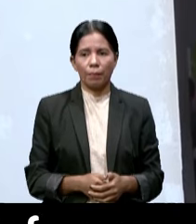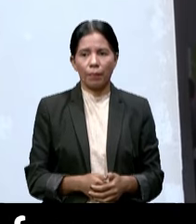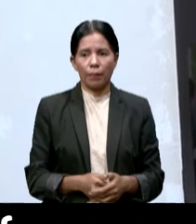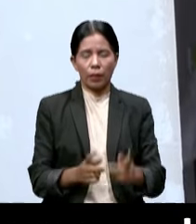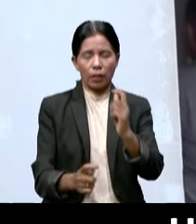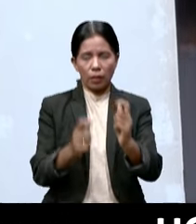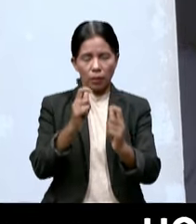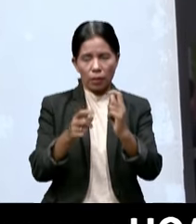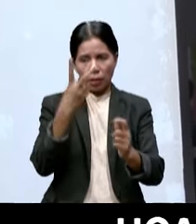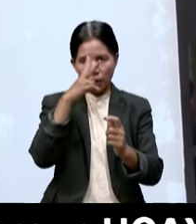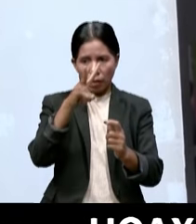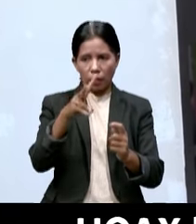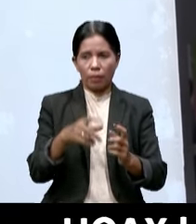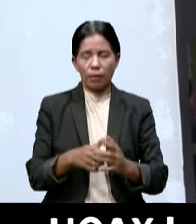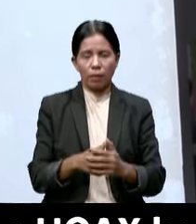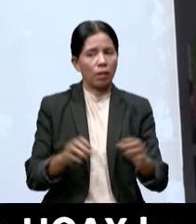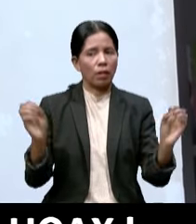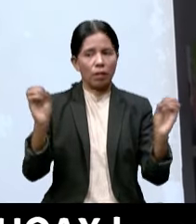tribunal haré cada